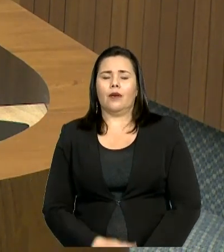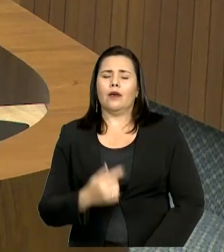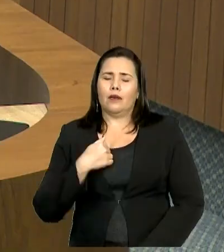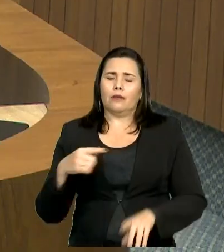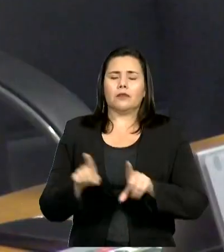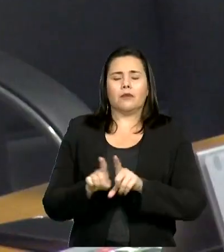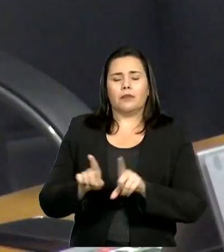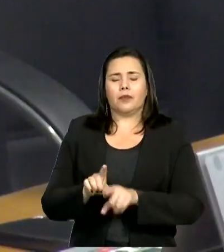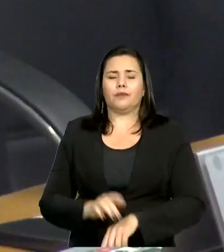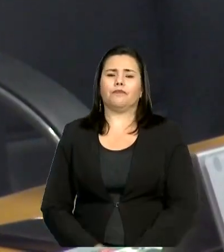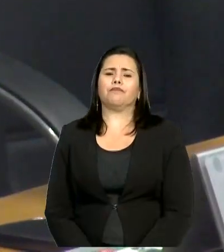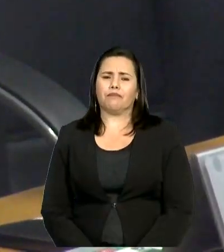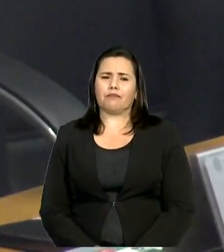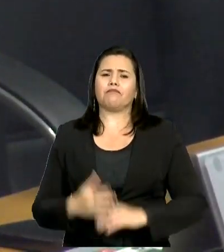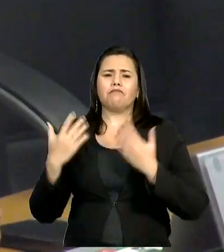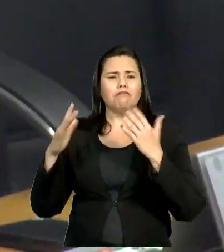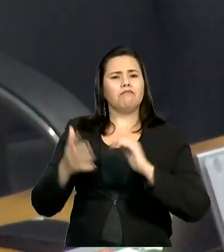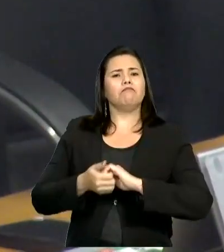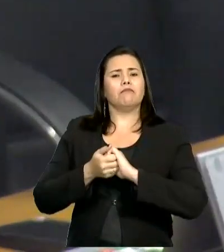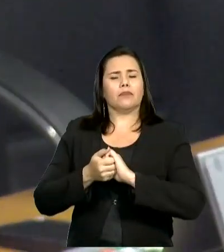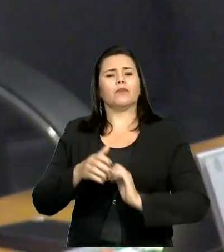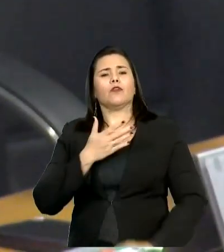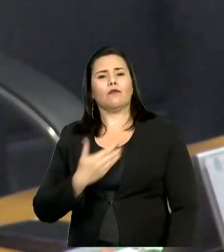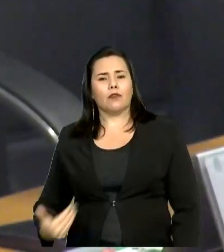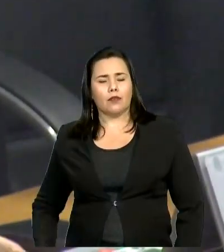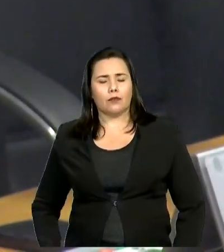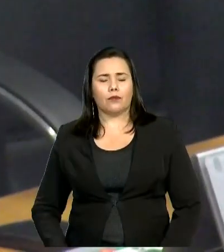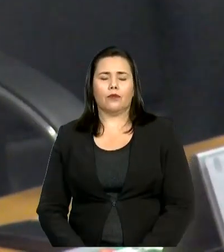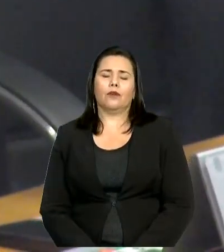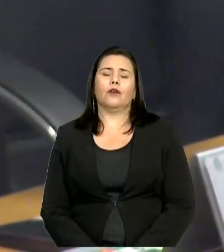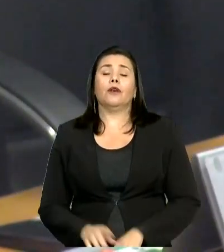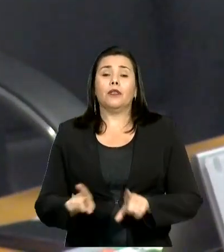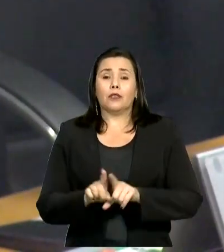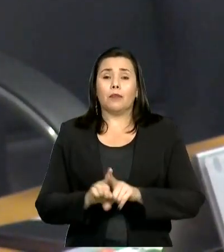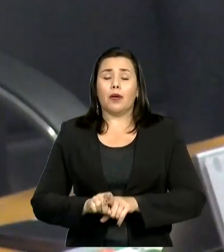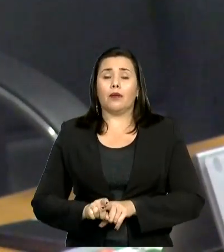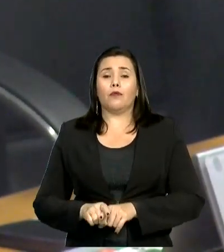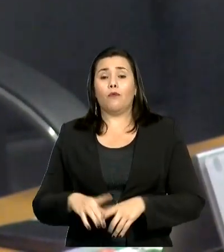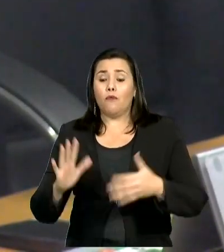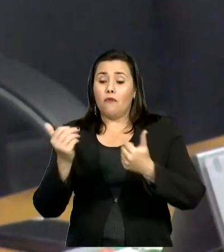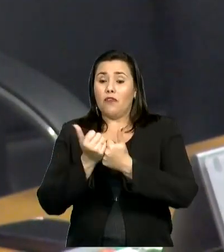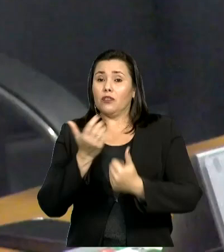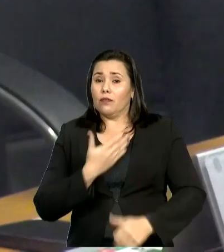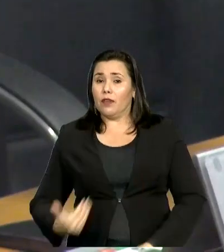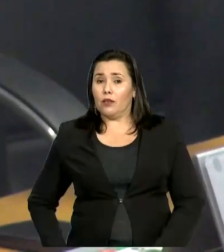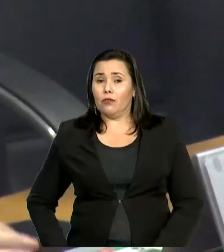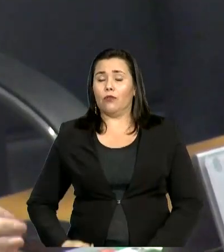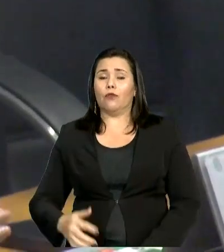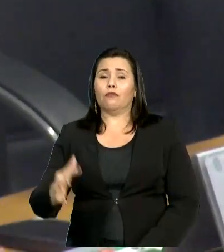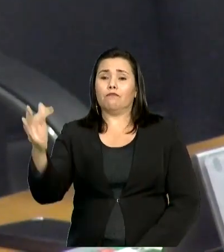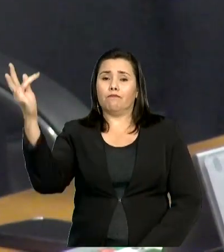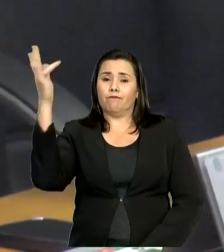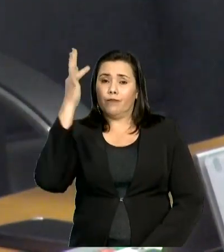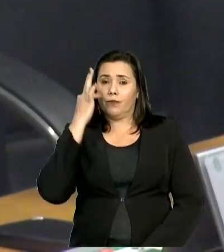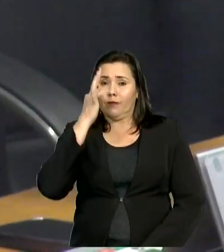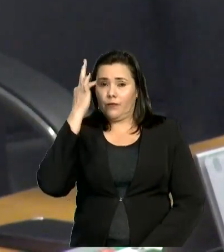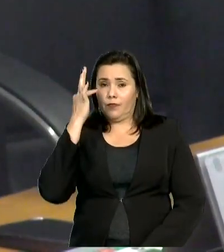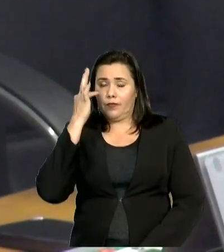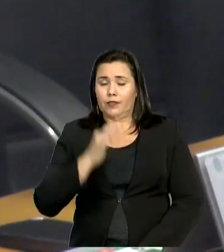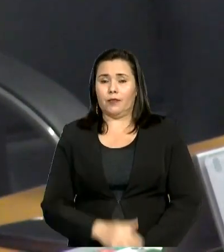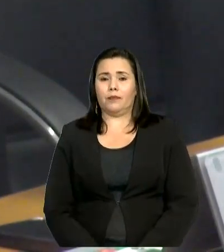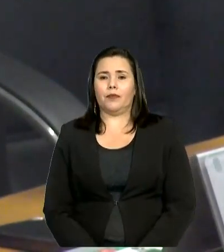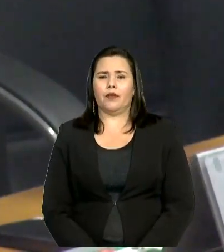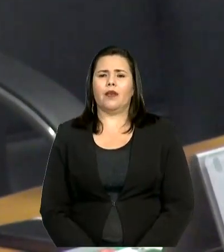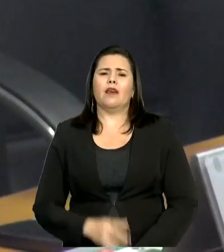vice-governador Felipe Camarão, que realmente tem feito a diferença, como o deputado Rodrigo Lago falou, na educação. E